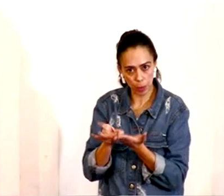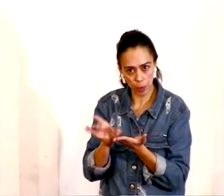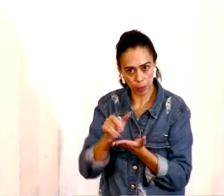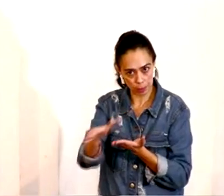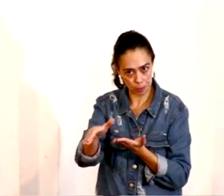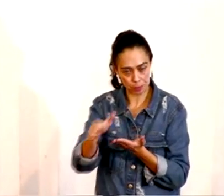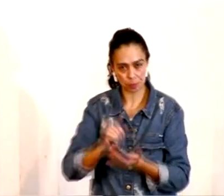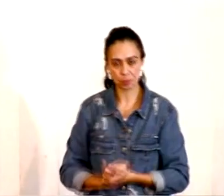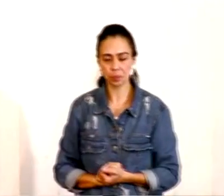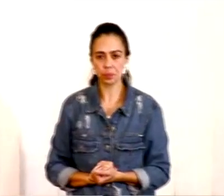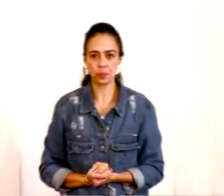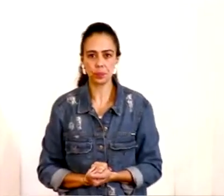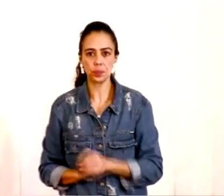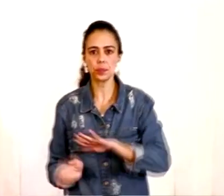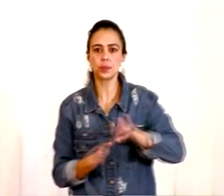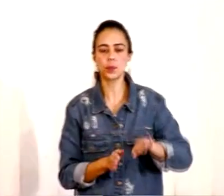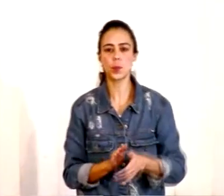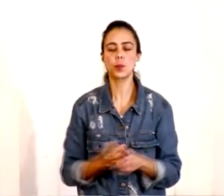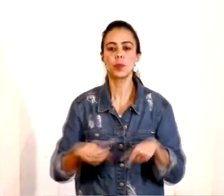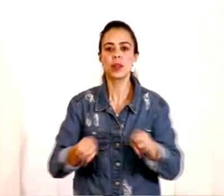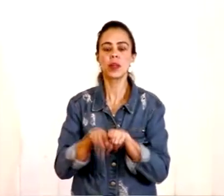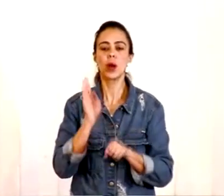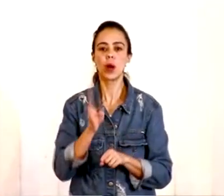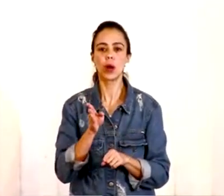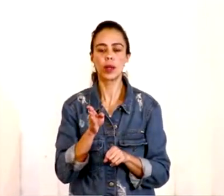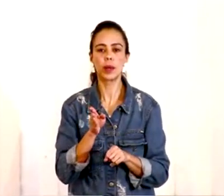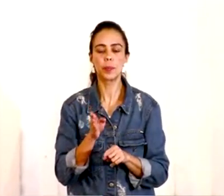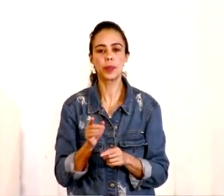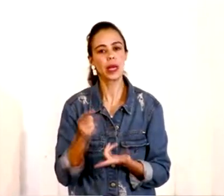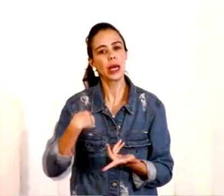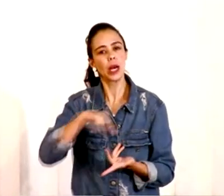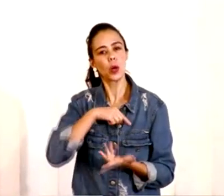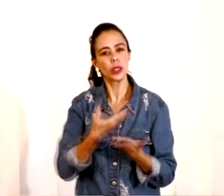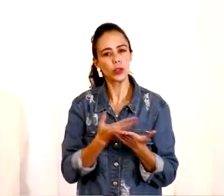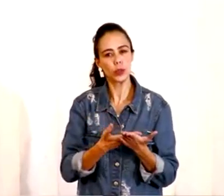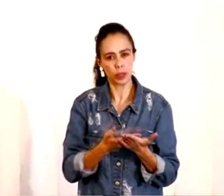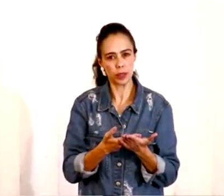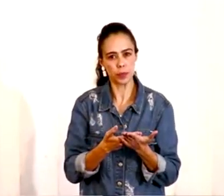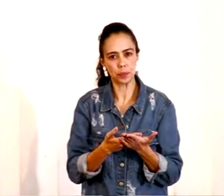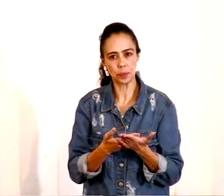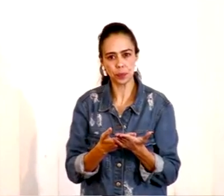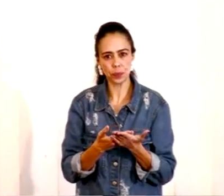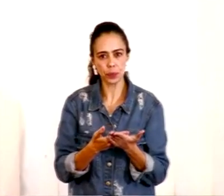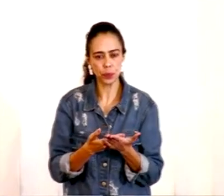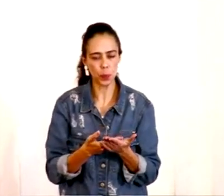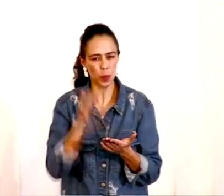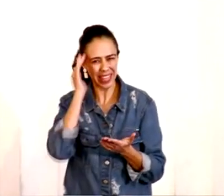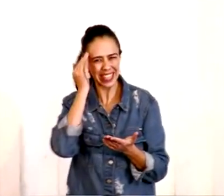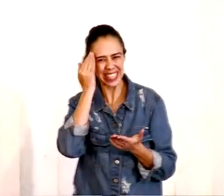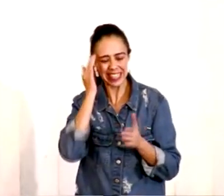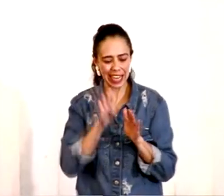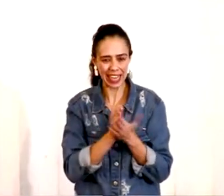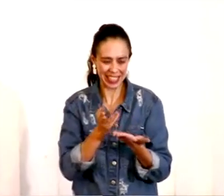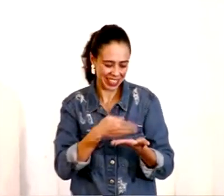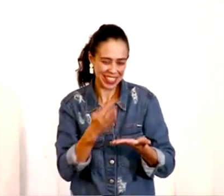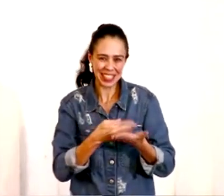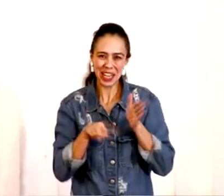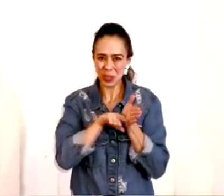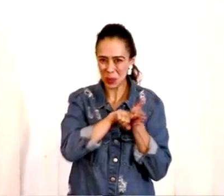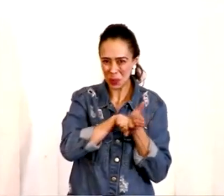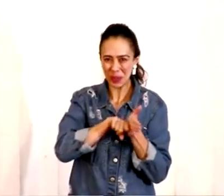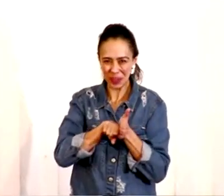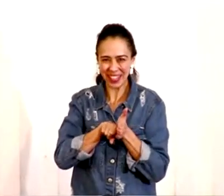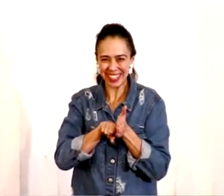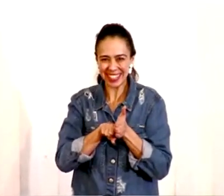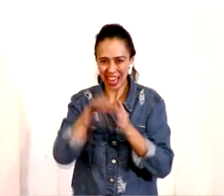fé, a pergunta é: o que é pecado? Na sequência, a resposta nos diz que pecado é